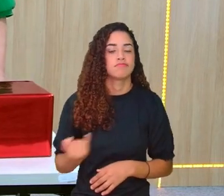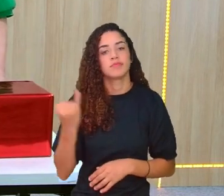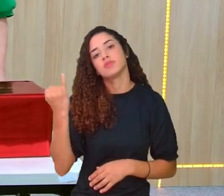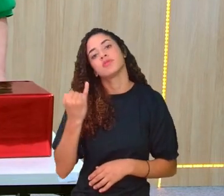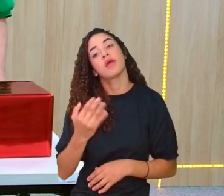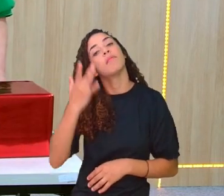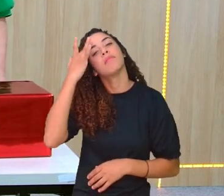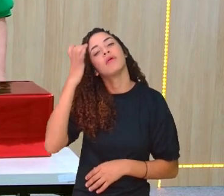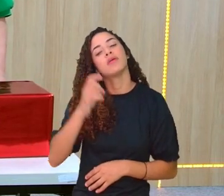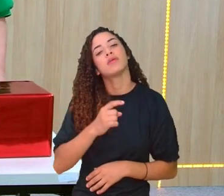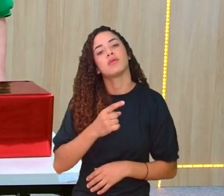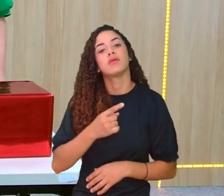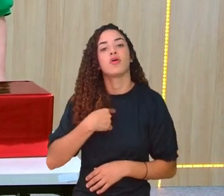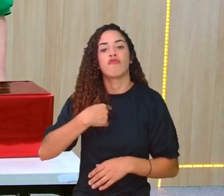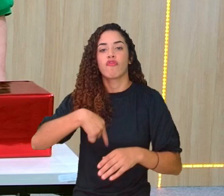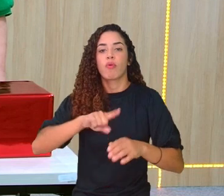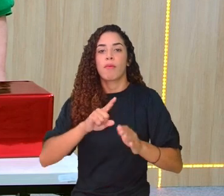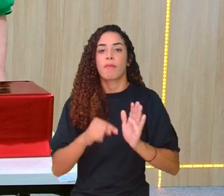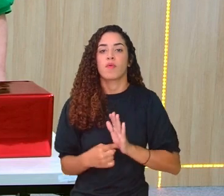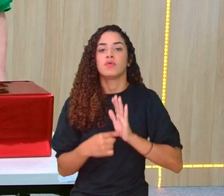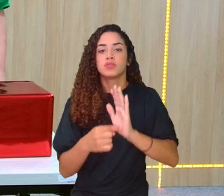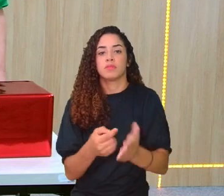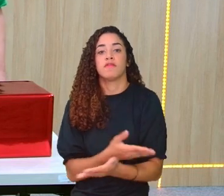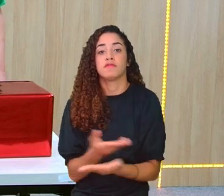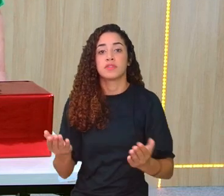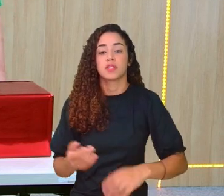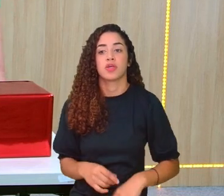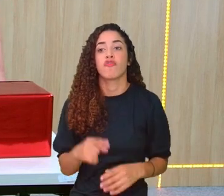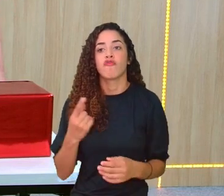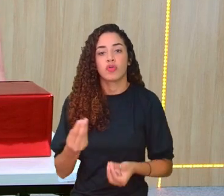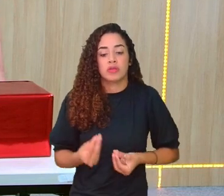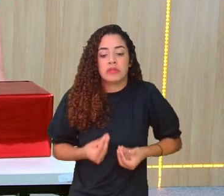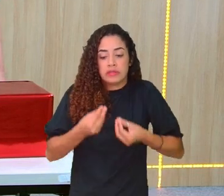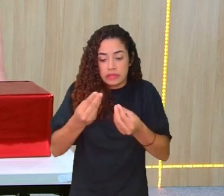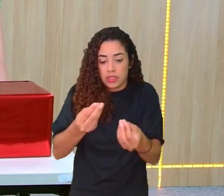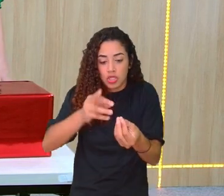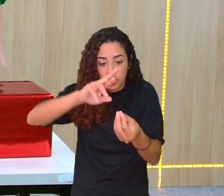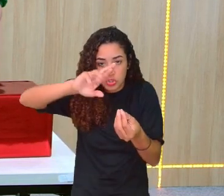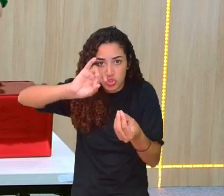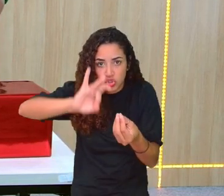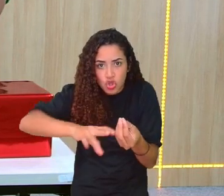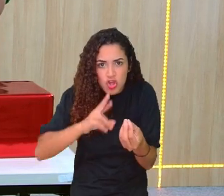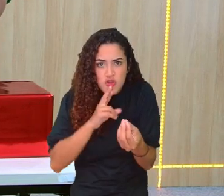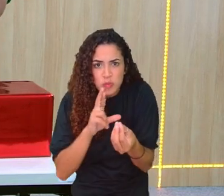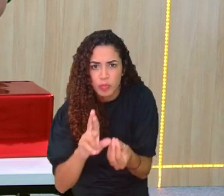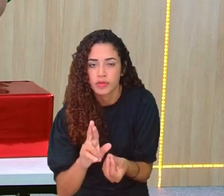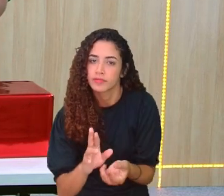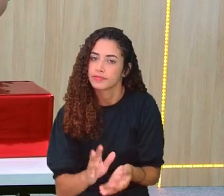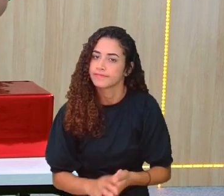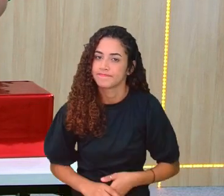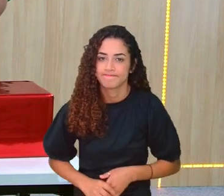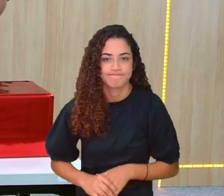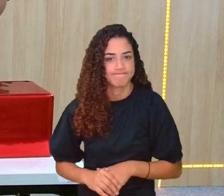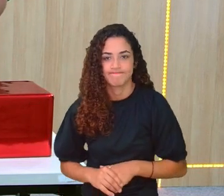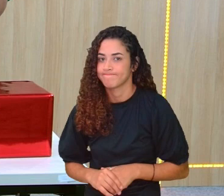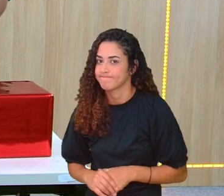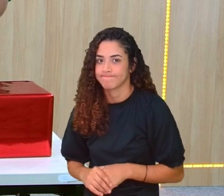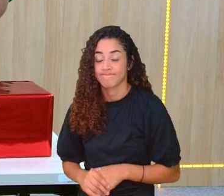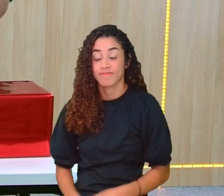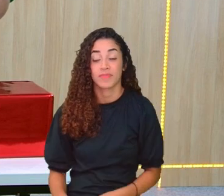Amanhã eu vou mostrar. E eu não vou trazer só a resposta. Amanhã eu vou trazer